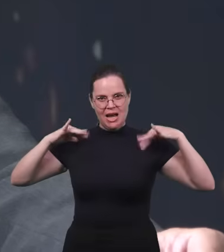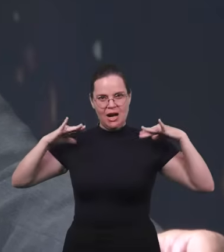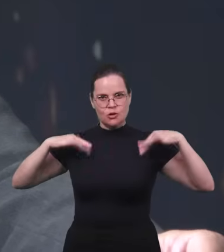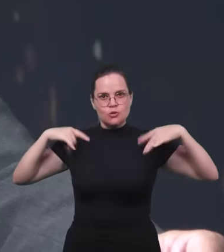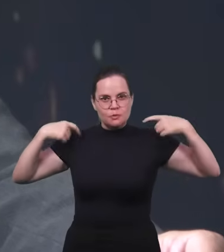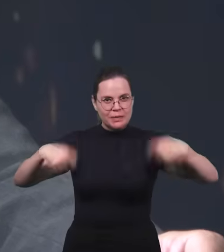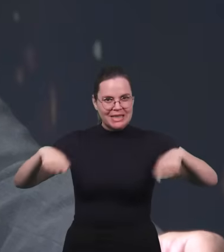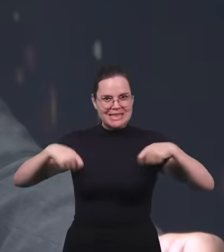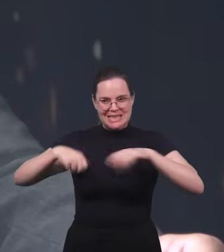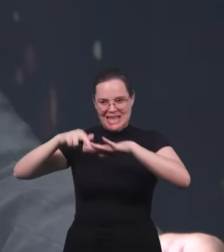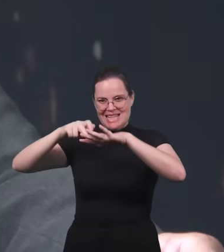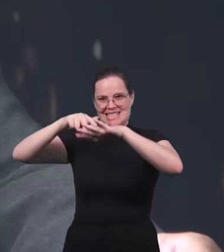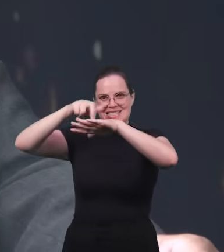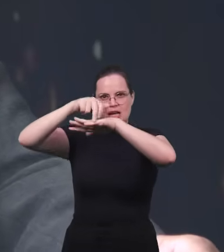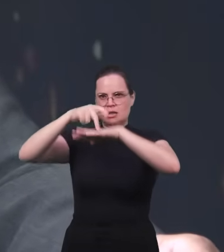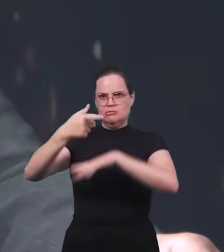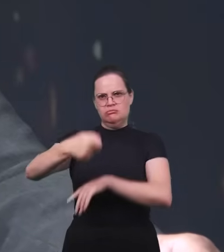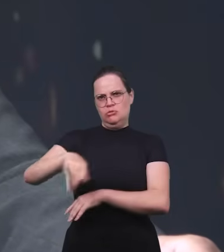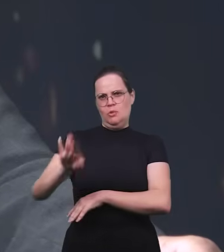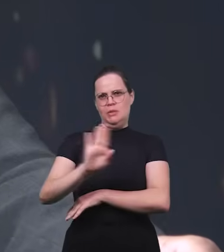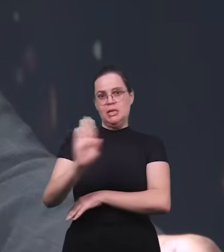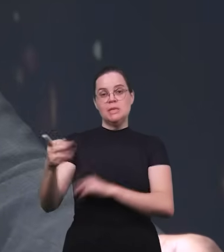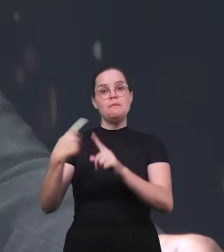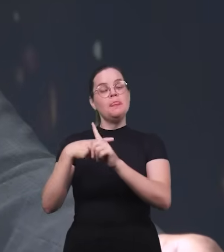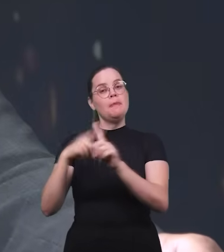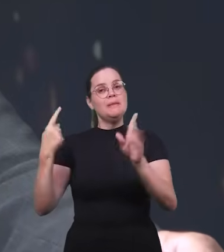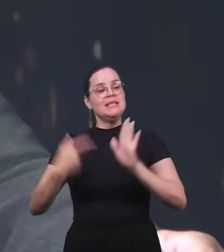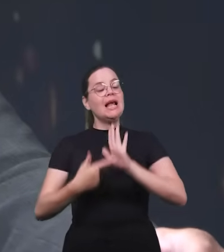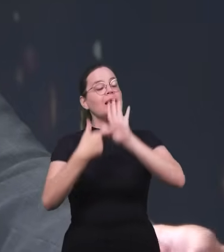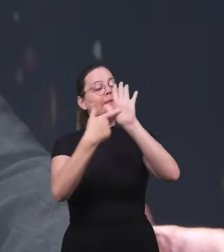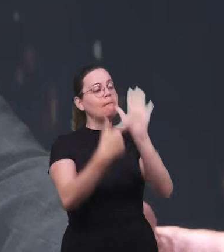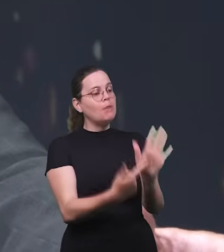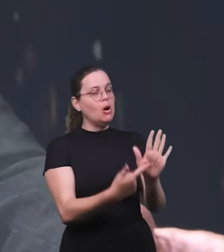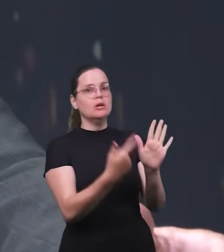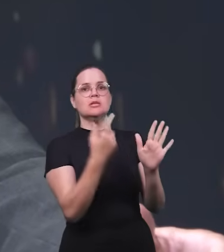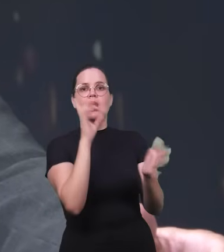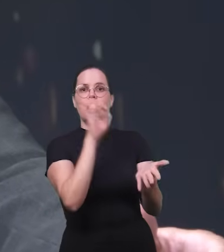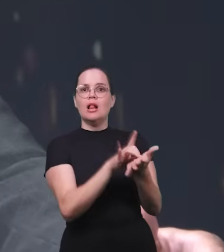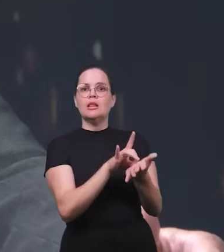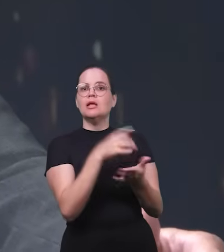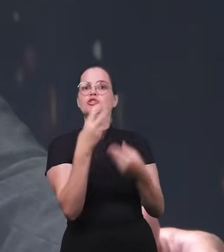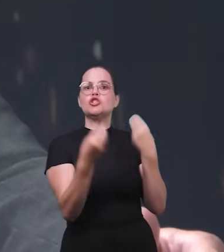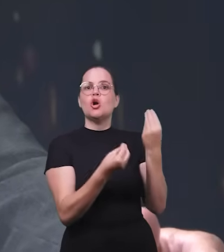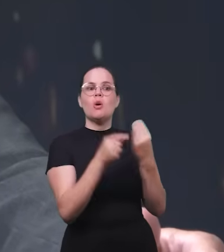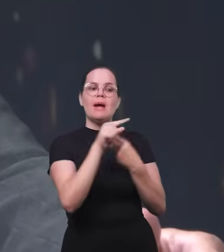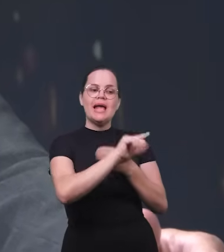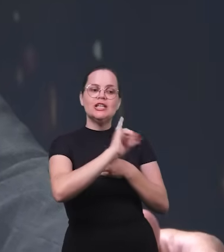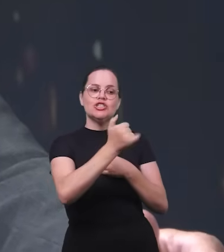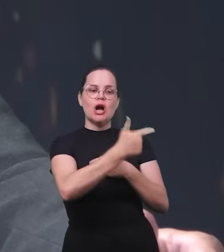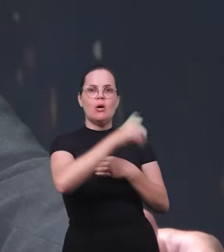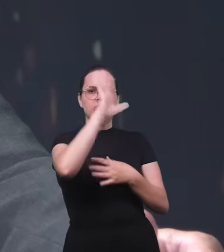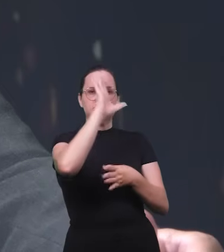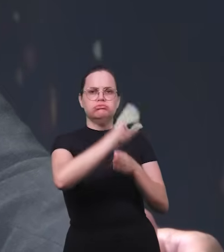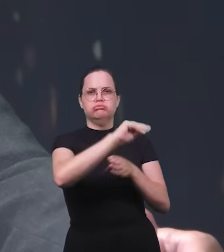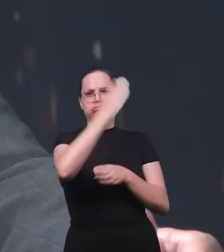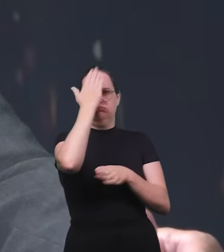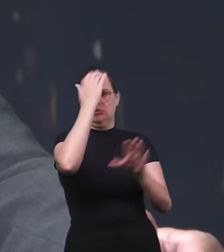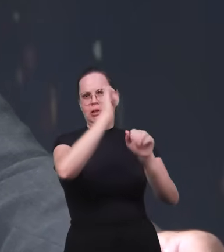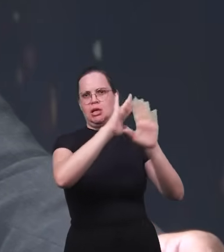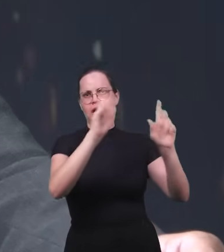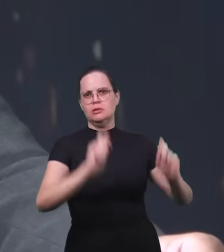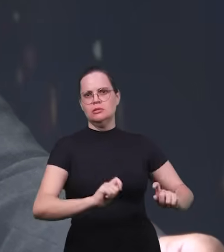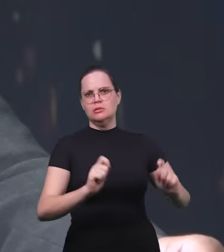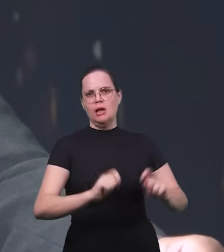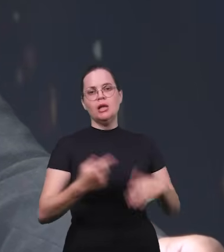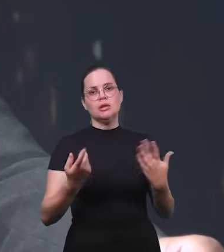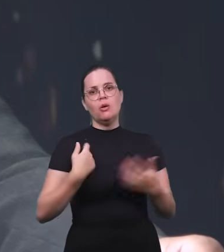ele mostra para Jacó de uma forma que Jacó vai entender. Então ele usa também a nossa percepção. Então ele nos mostra as coisas de acordo